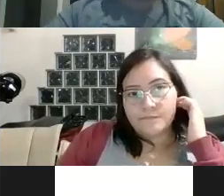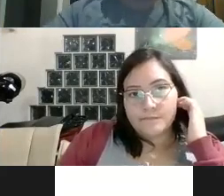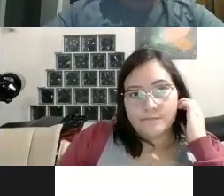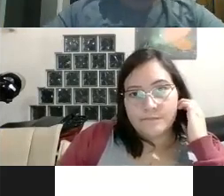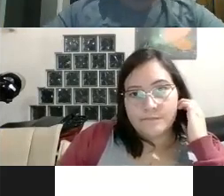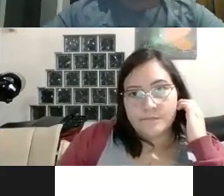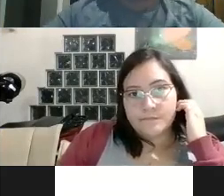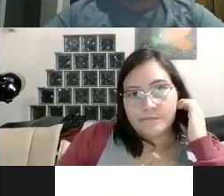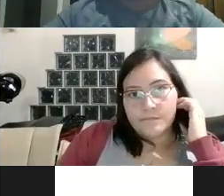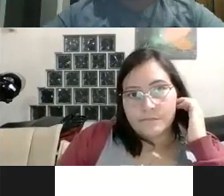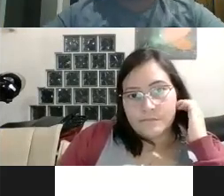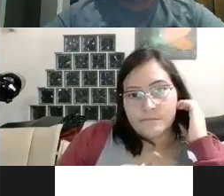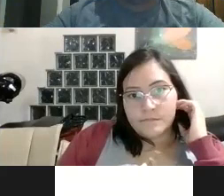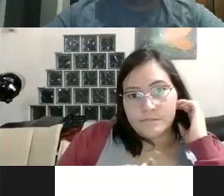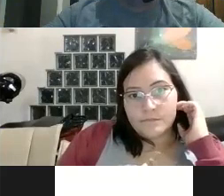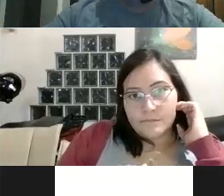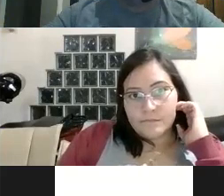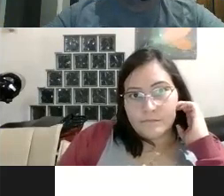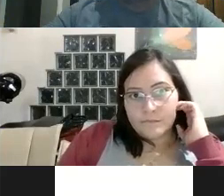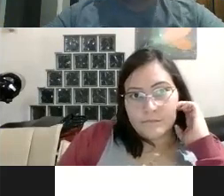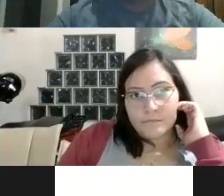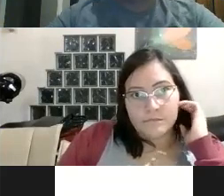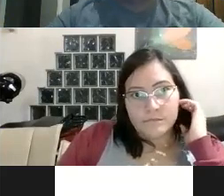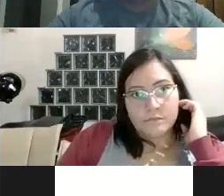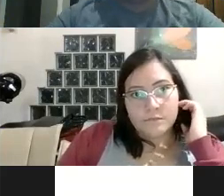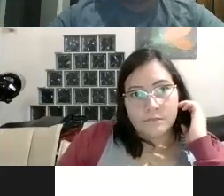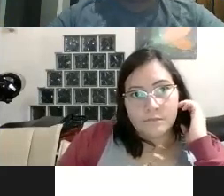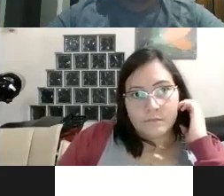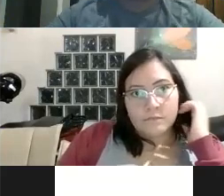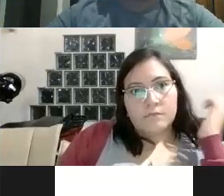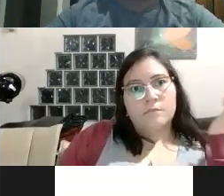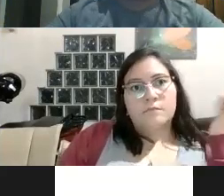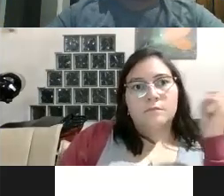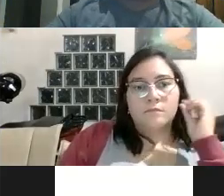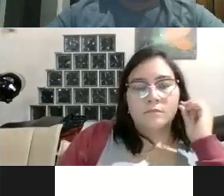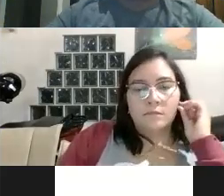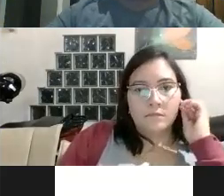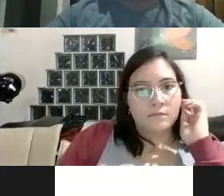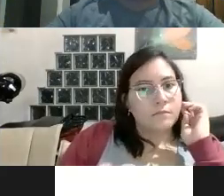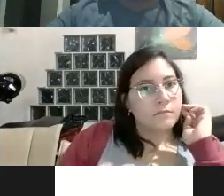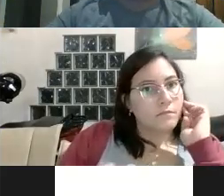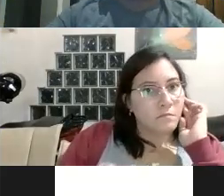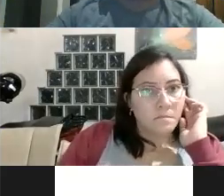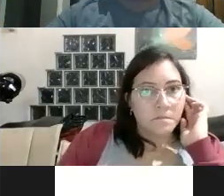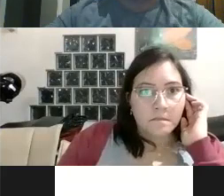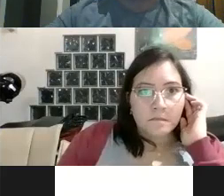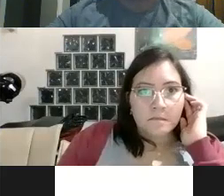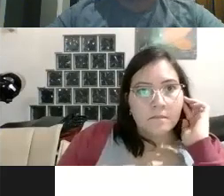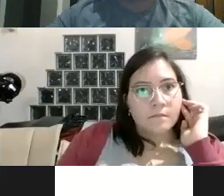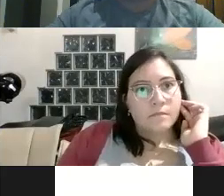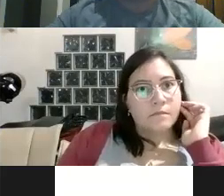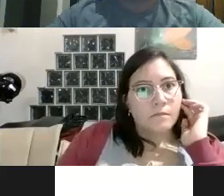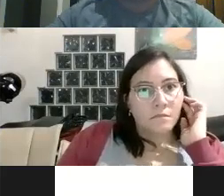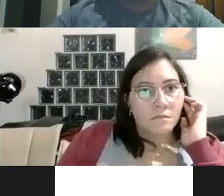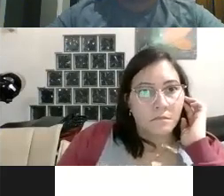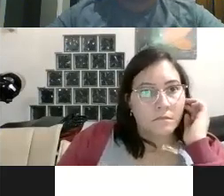Tem obra de engenharia para conter isso? Não tem. Não é problema da engenharia isso. O problema desse é planejamento urbano, que as